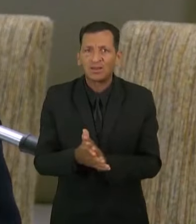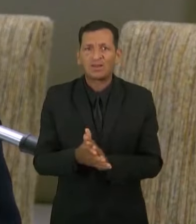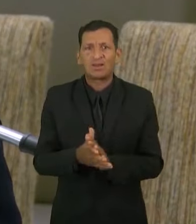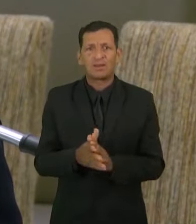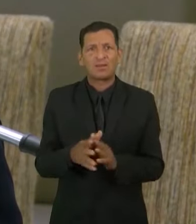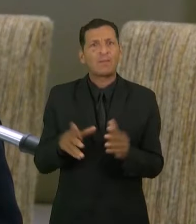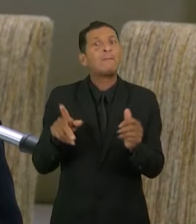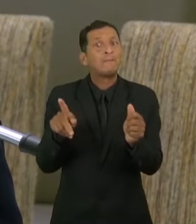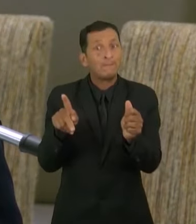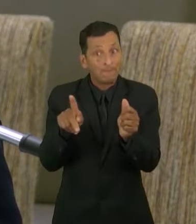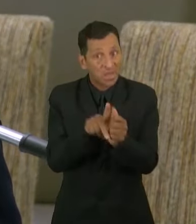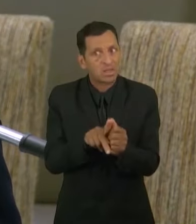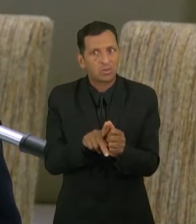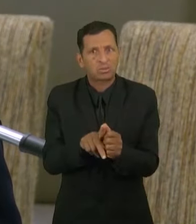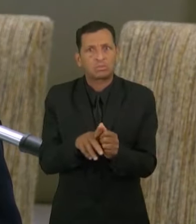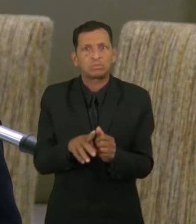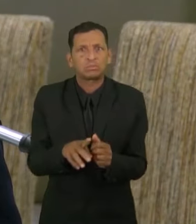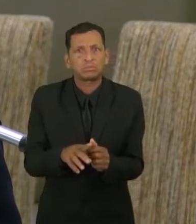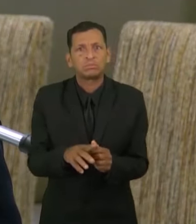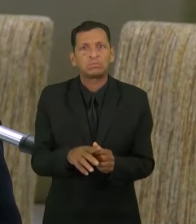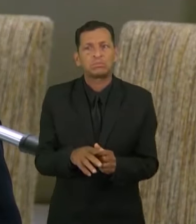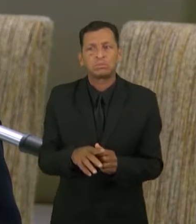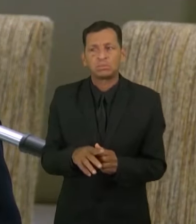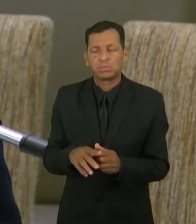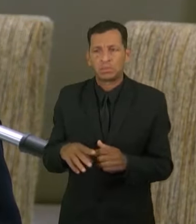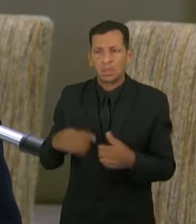eu não perguntei quem é que está perto.